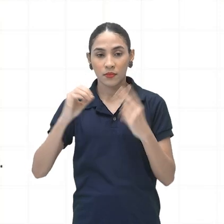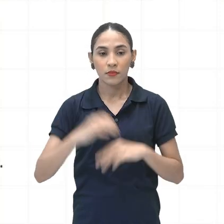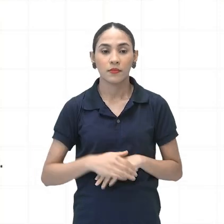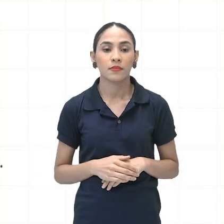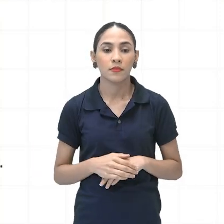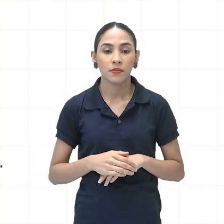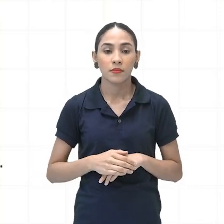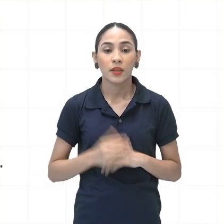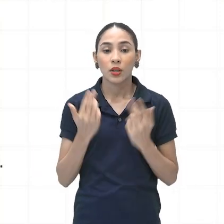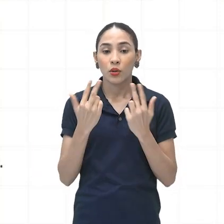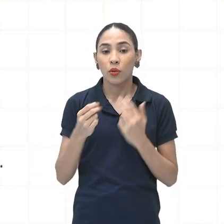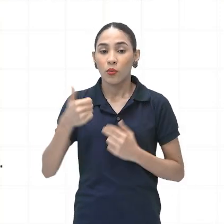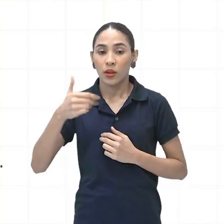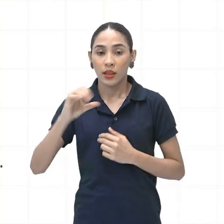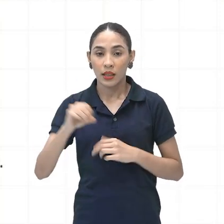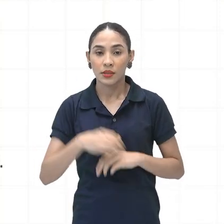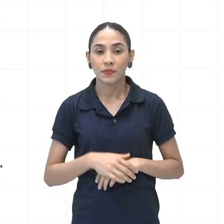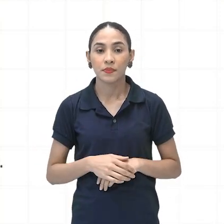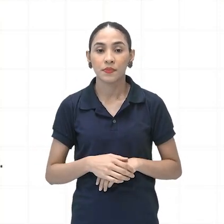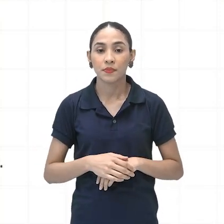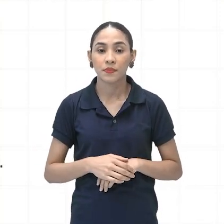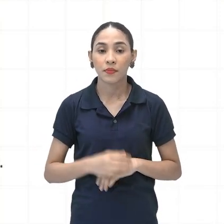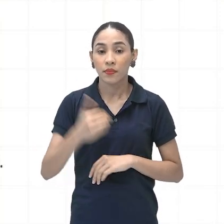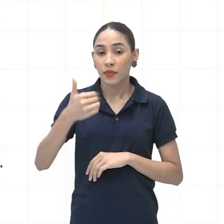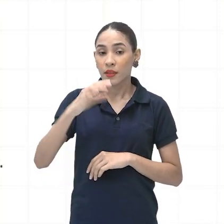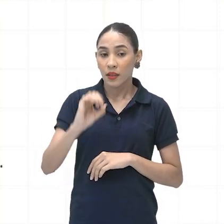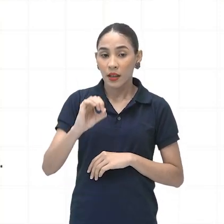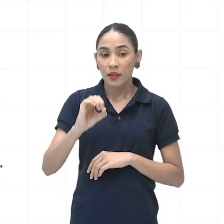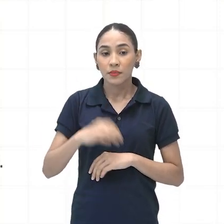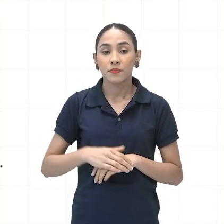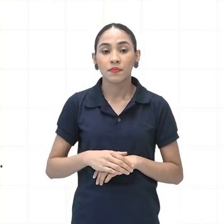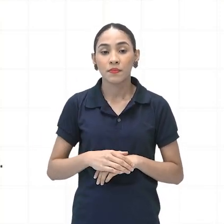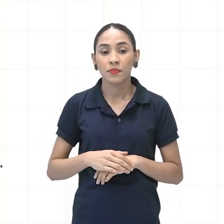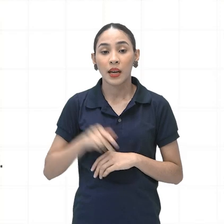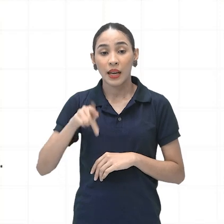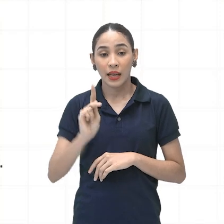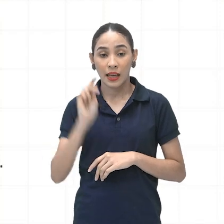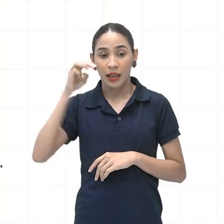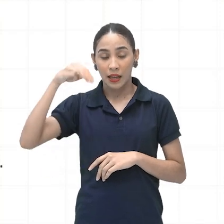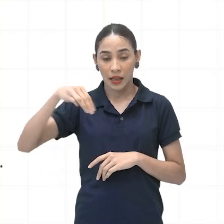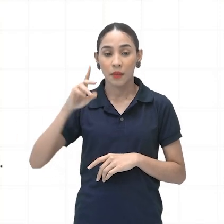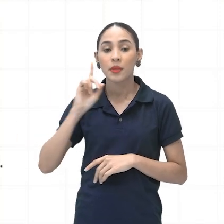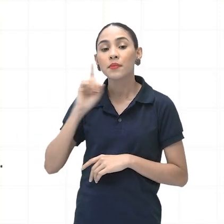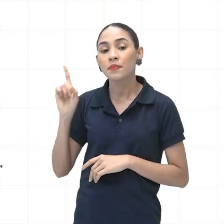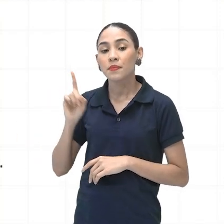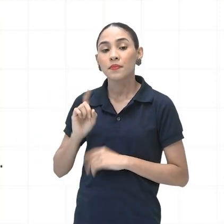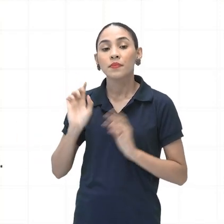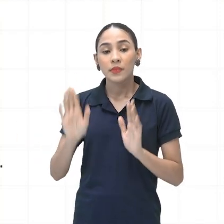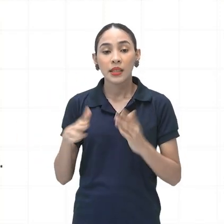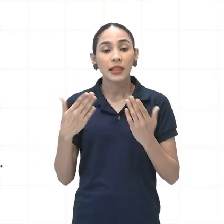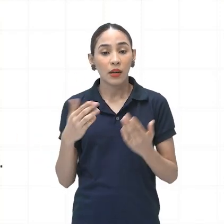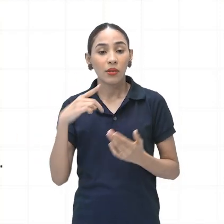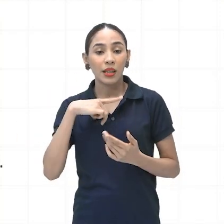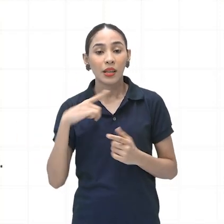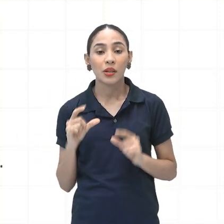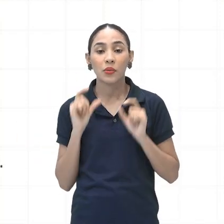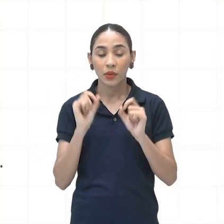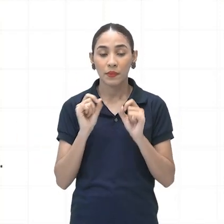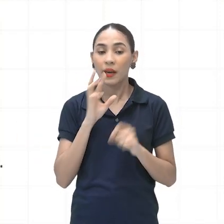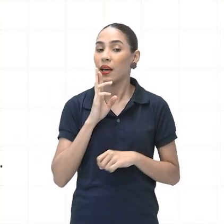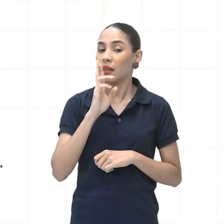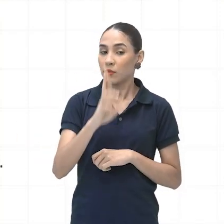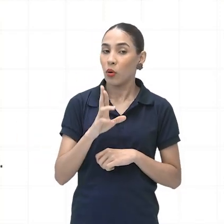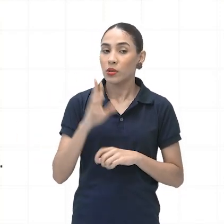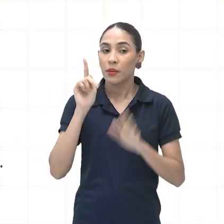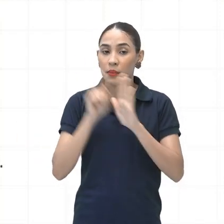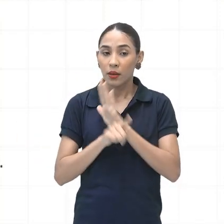100 igual a 10. E esse 10, a unidade de medida é quilômetros, né? Então, a gente tem aqui a